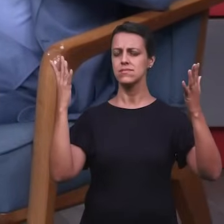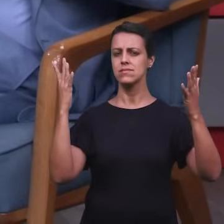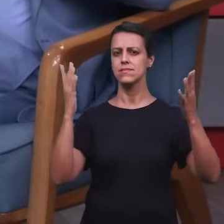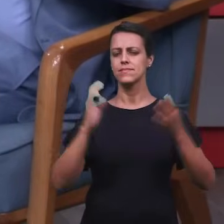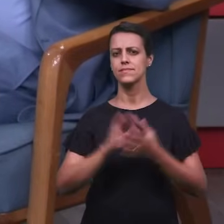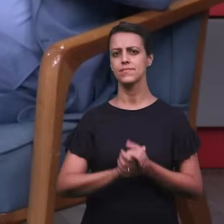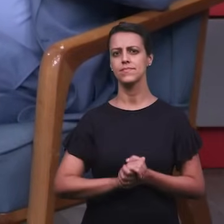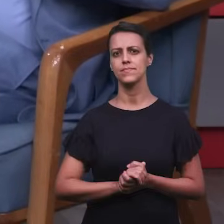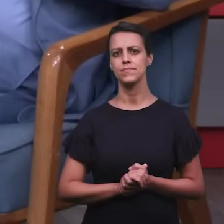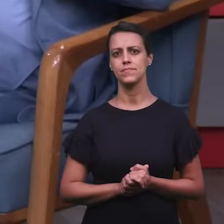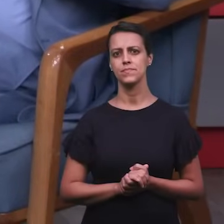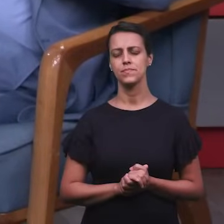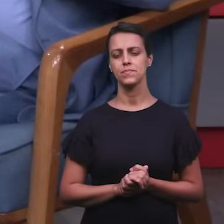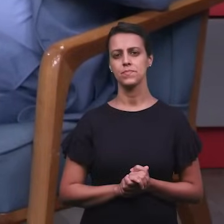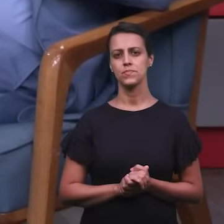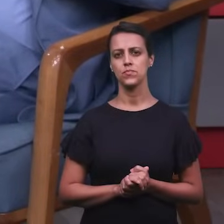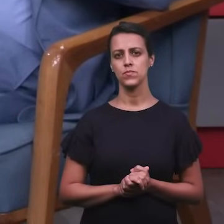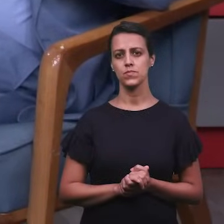judaicas, a Páscoa era a primeira,